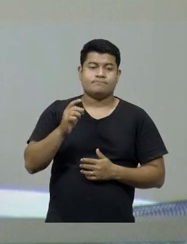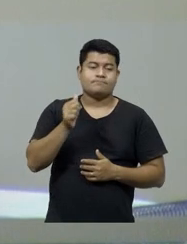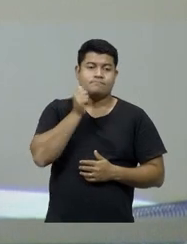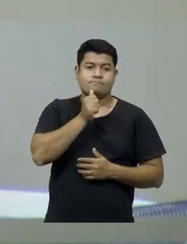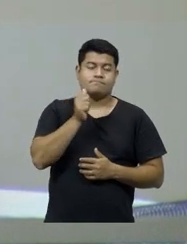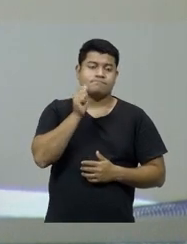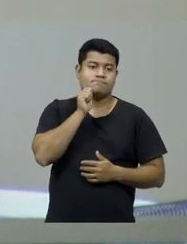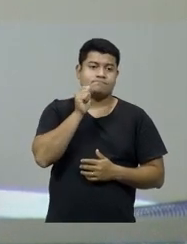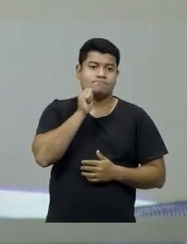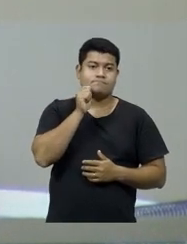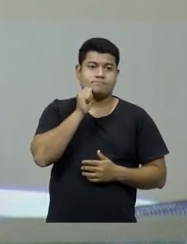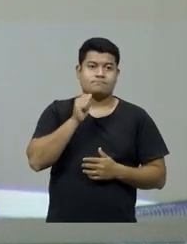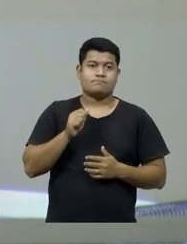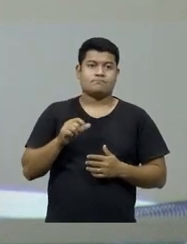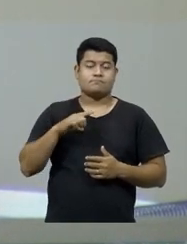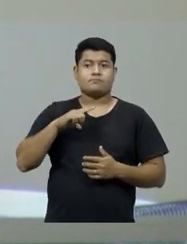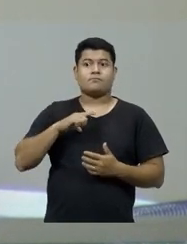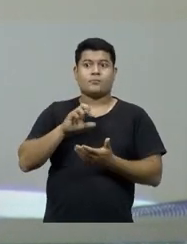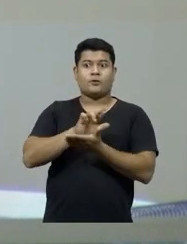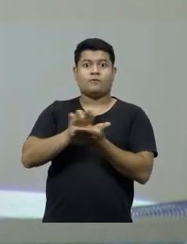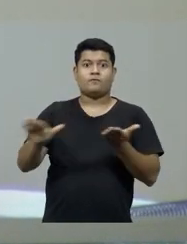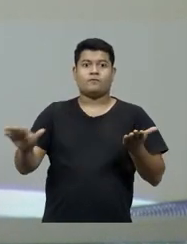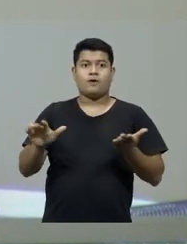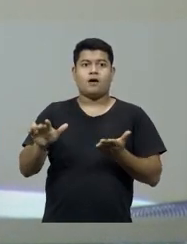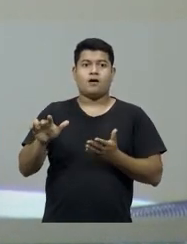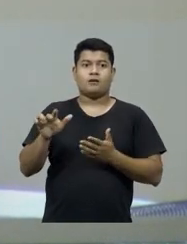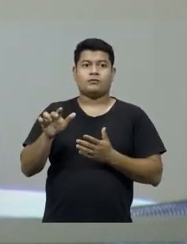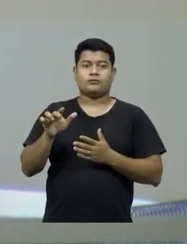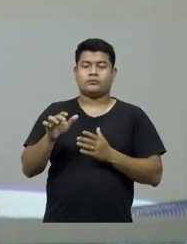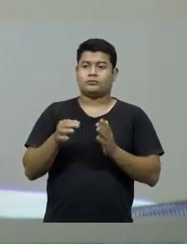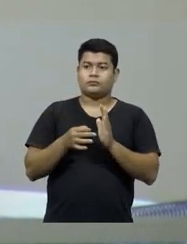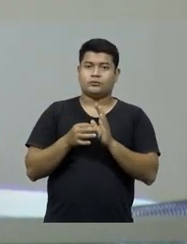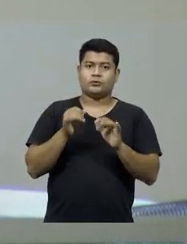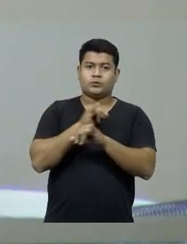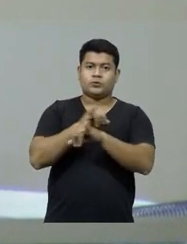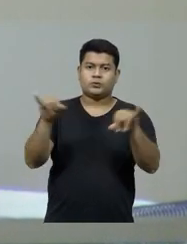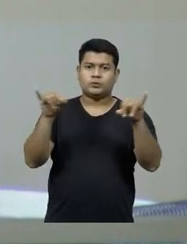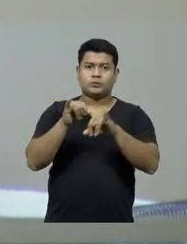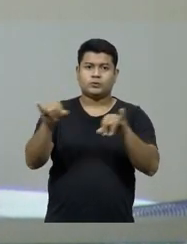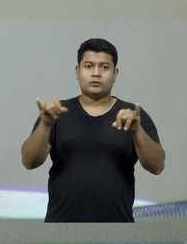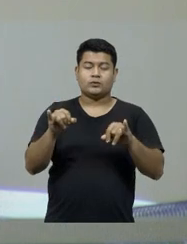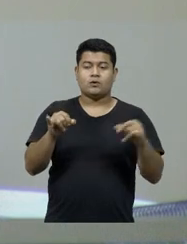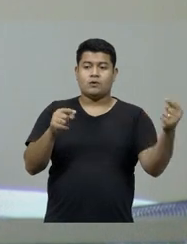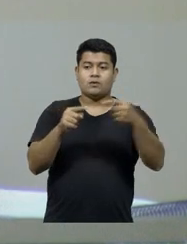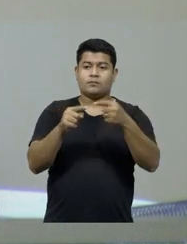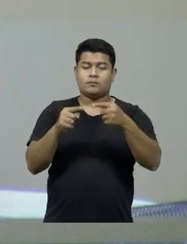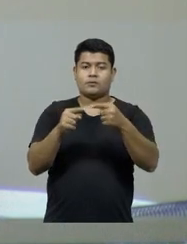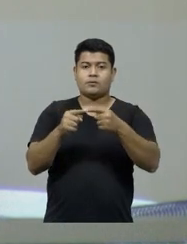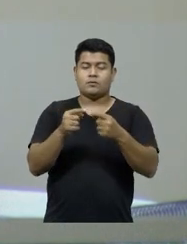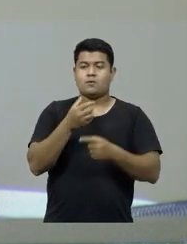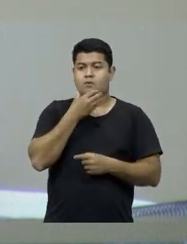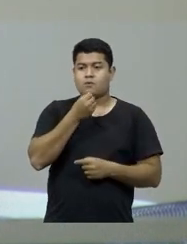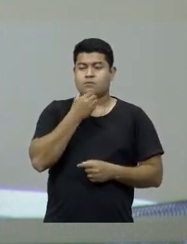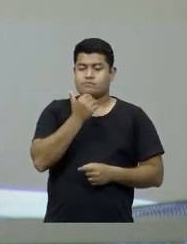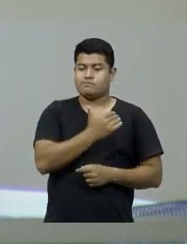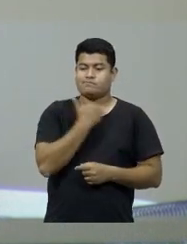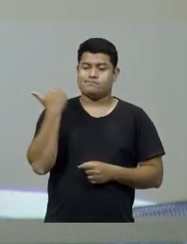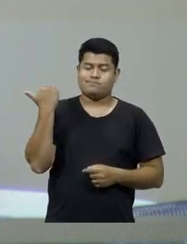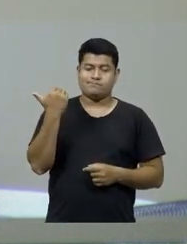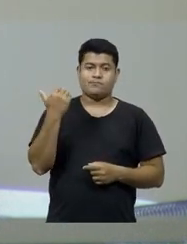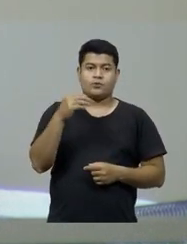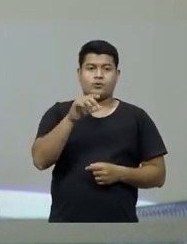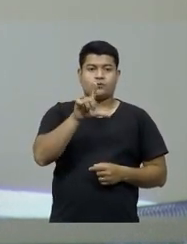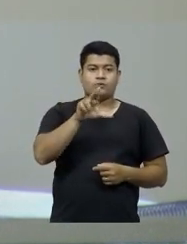várias manifestações de colegas deputados a respeito da morte do policial Luiz Fernando. E